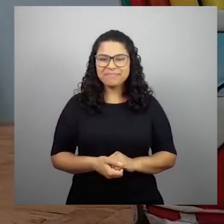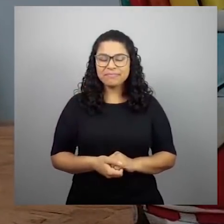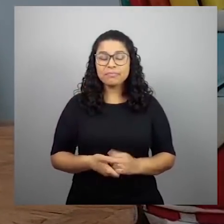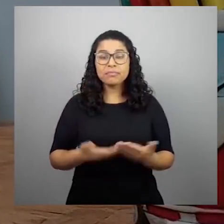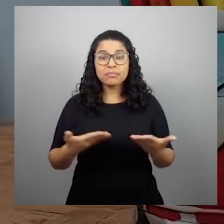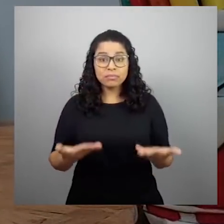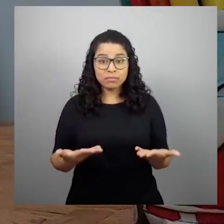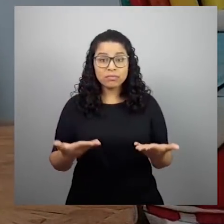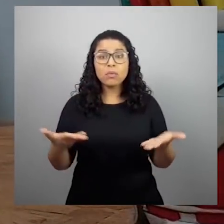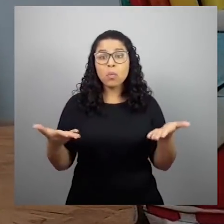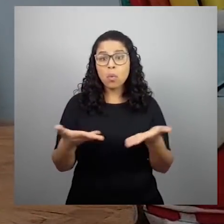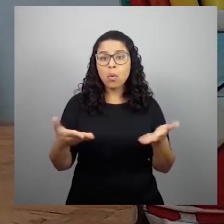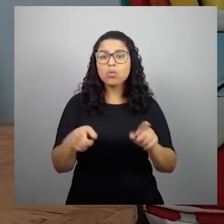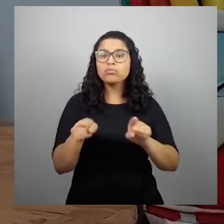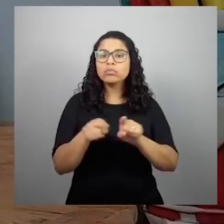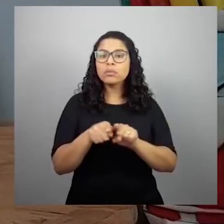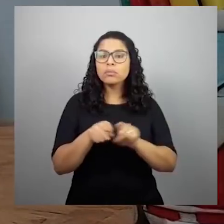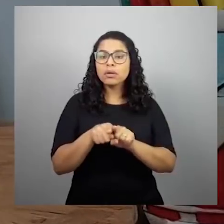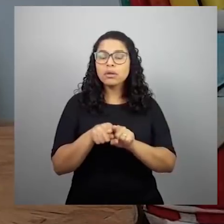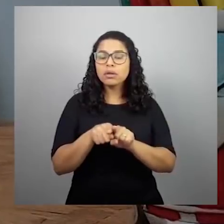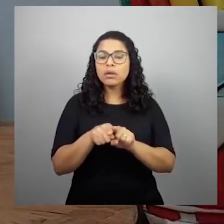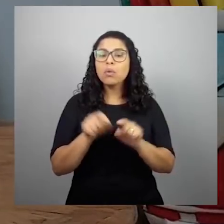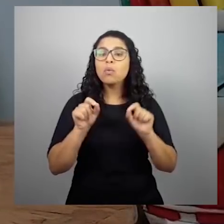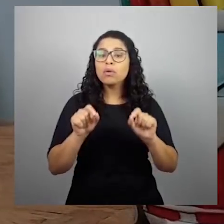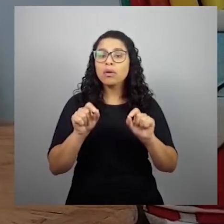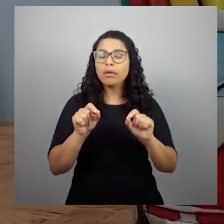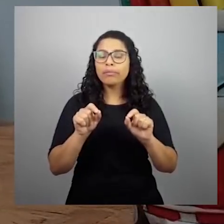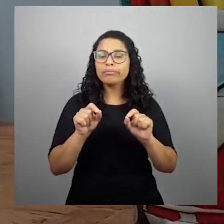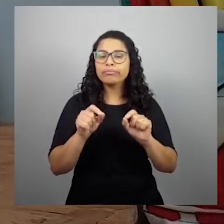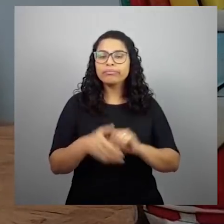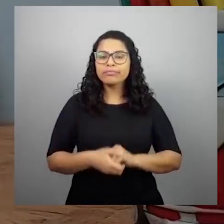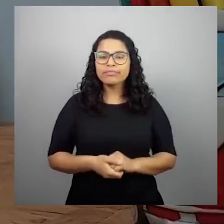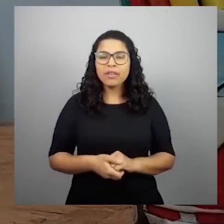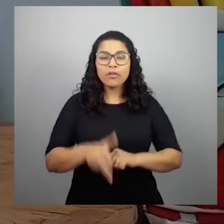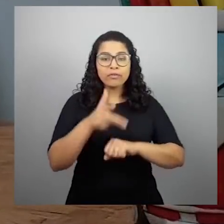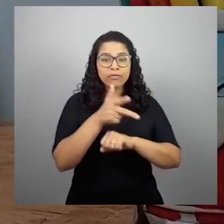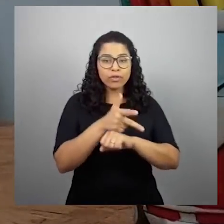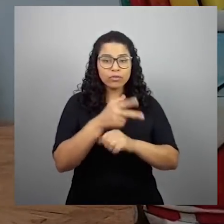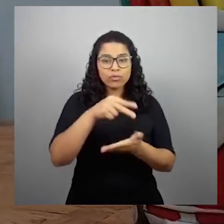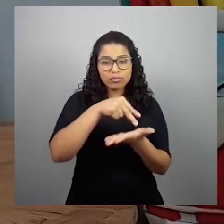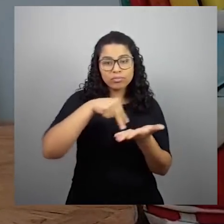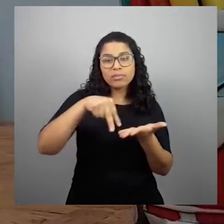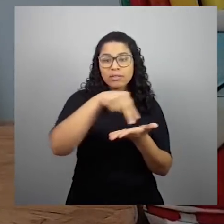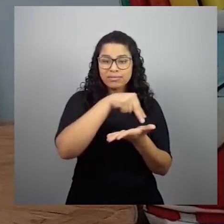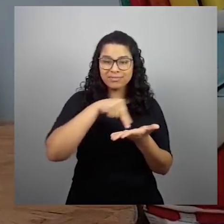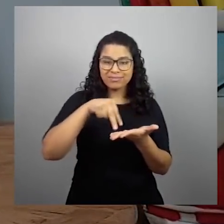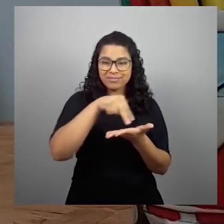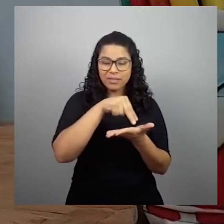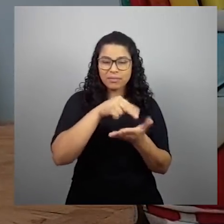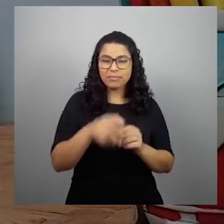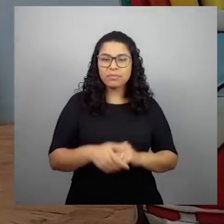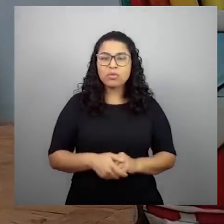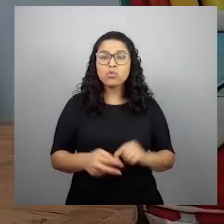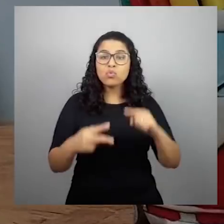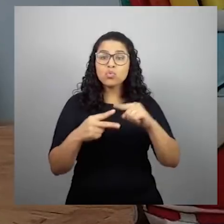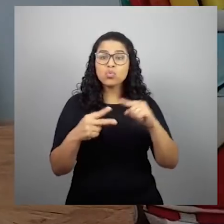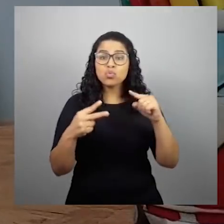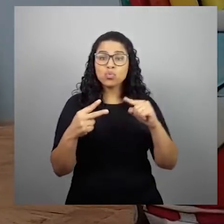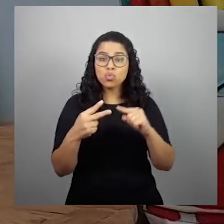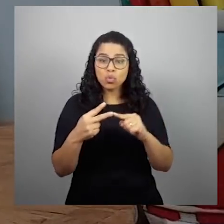separei também hoje para vocês mais um material de um espetáculo de dança. Na verdade, são trechinhos de